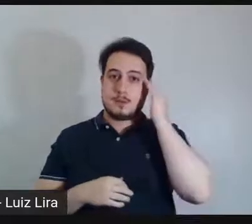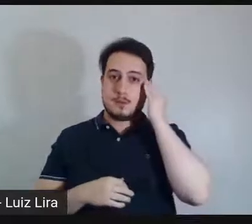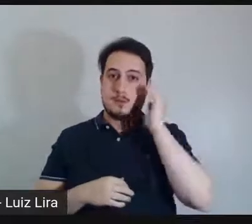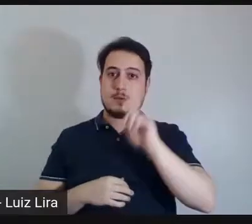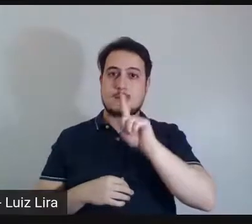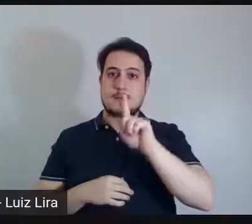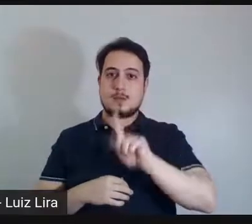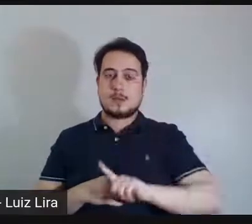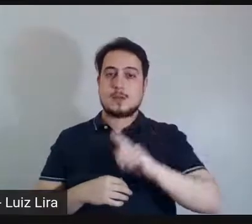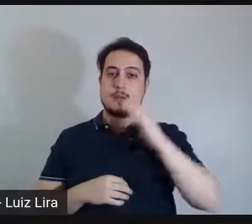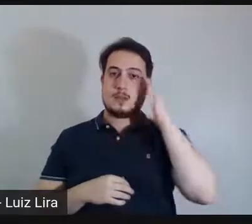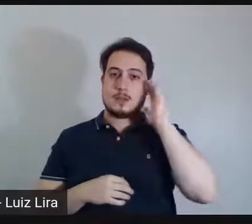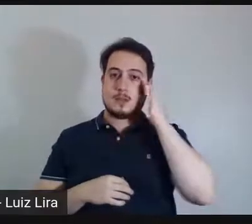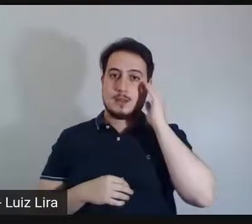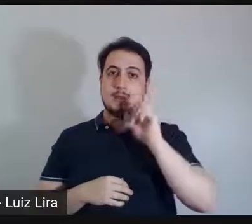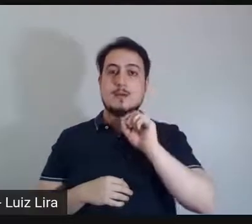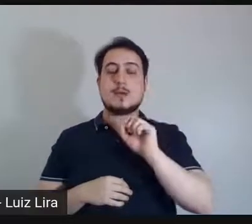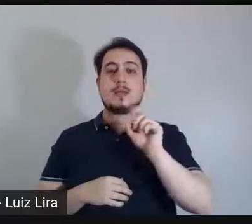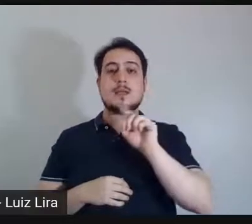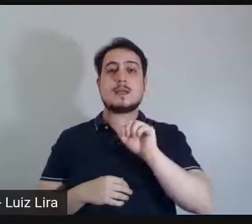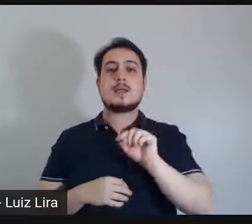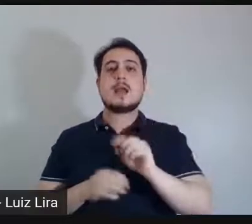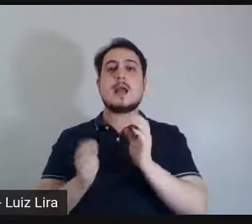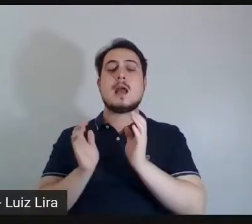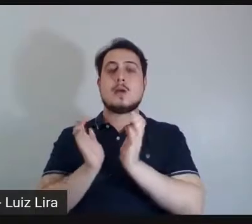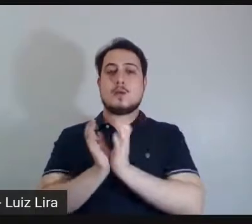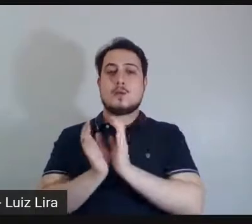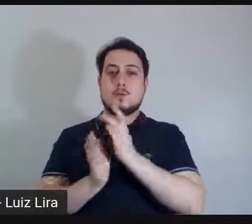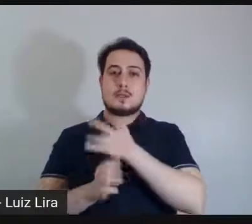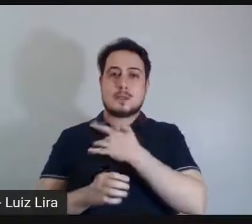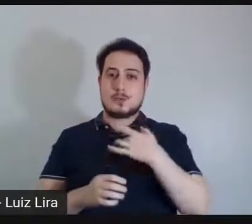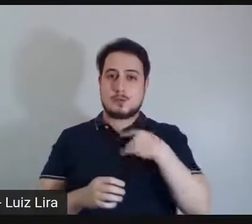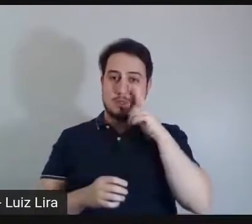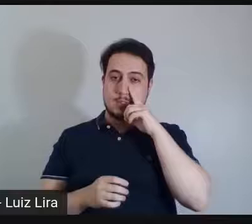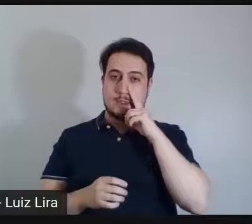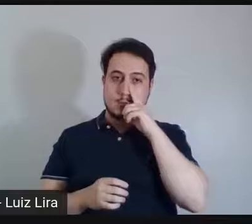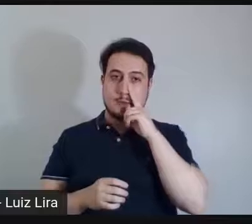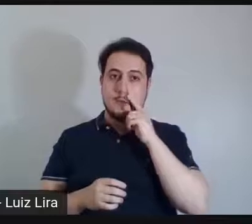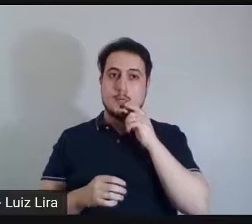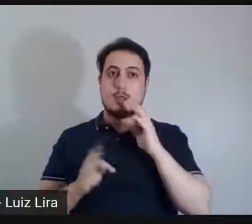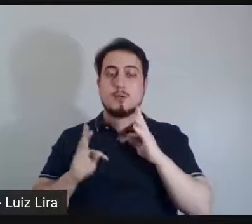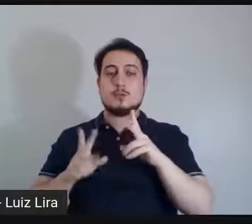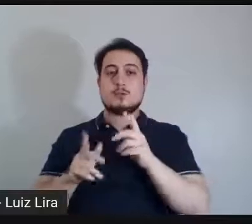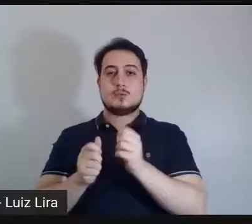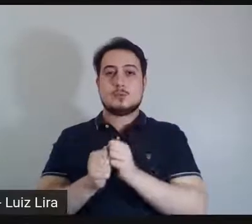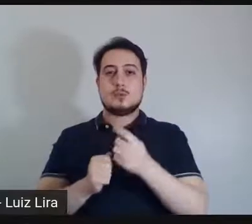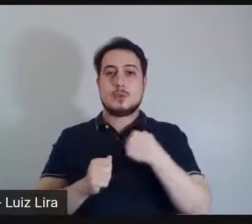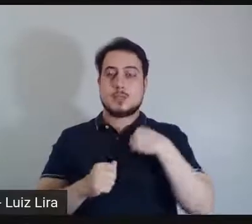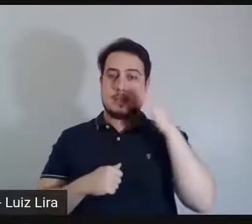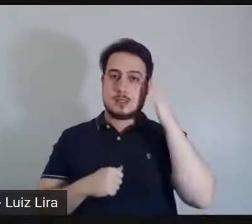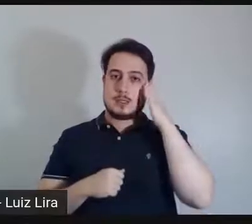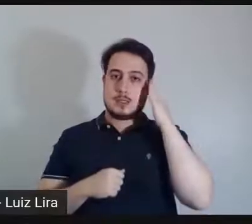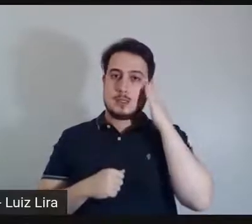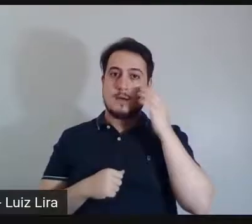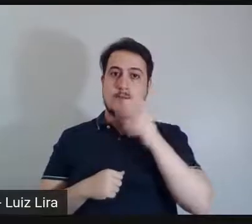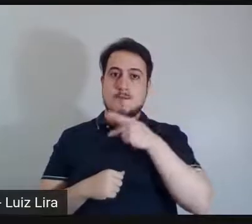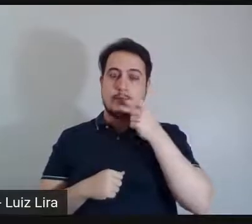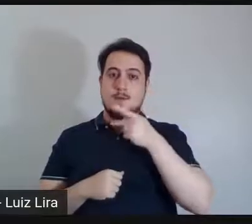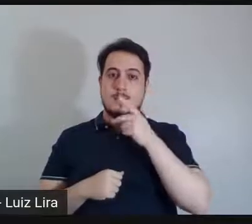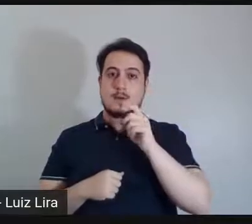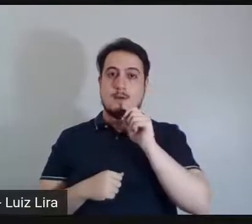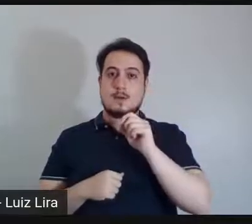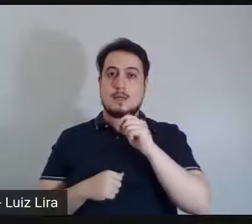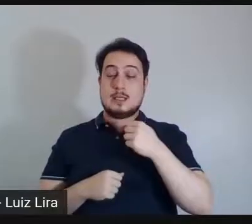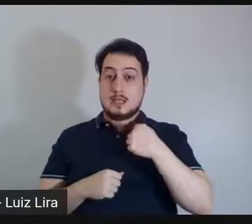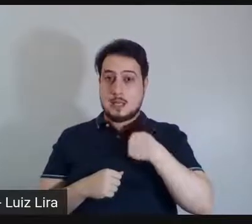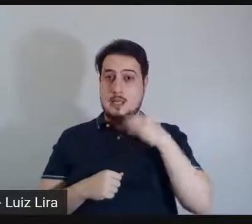saber o que ela queria. Quem são os grupos de risco, fazer levantamento, que foi que todo mundo que eu soube, eu vou falar aqui, gente, do caso que eu